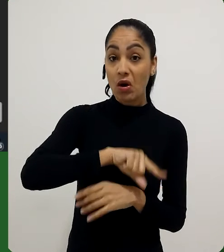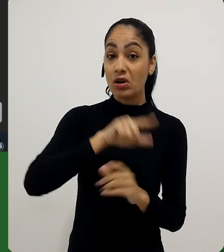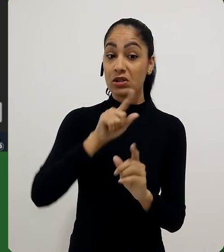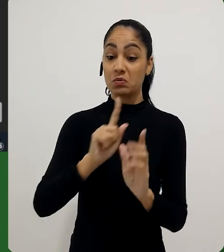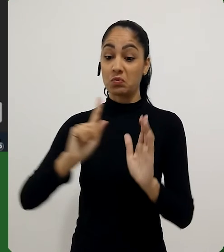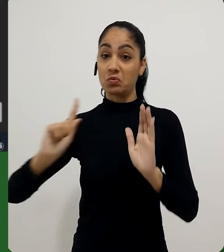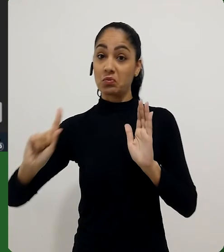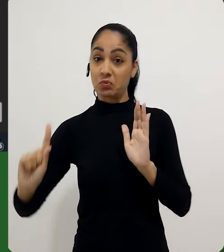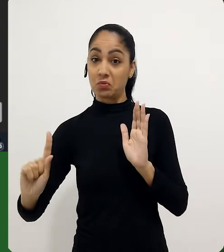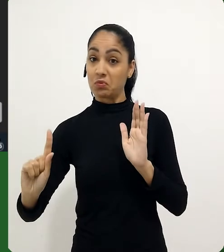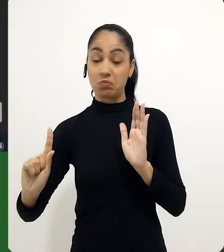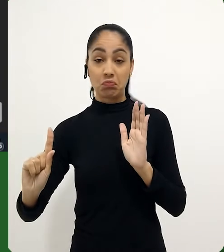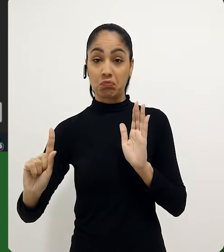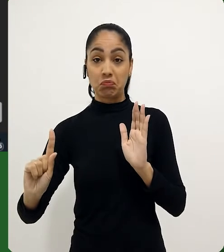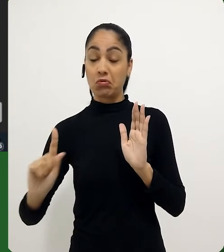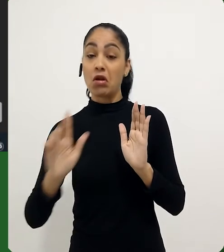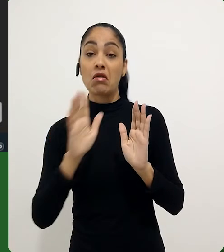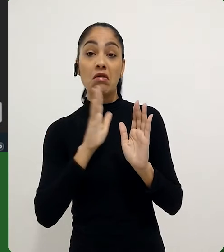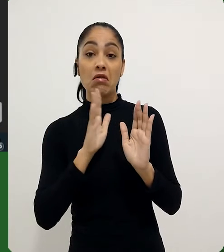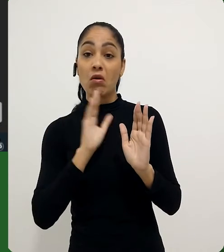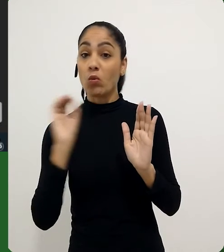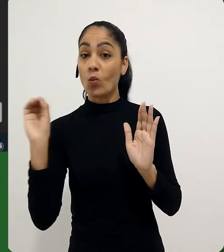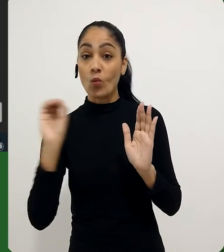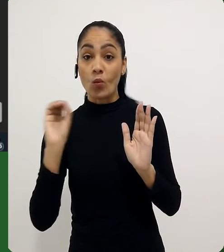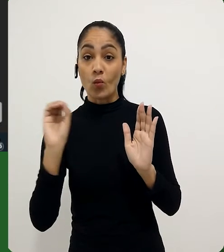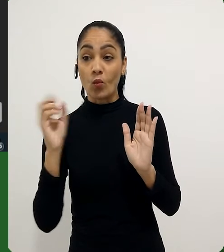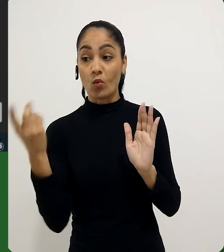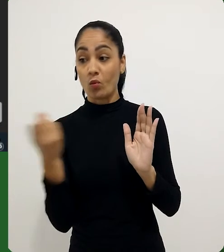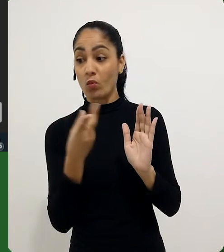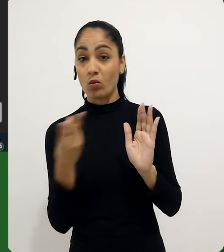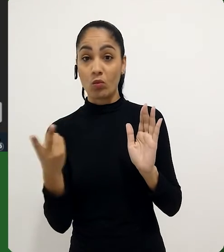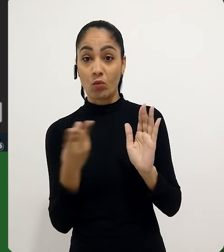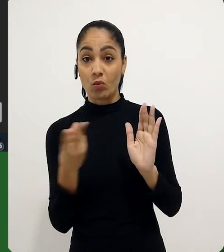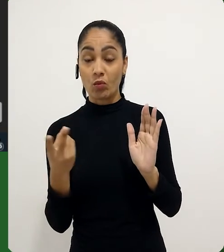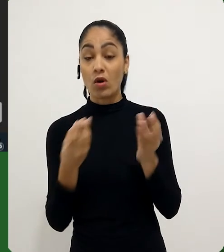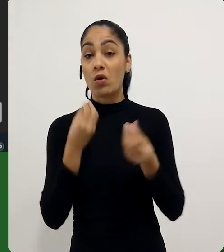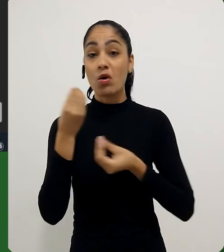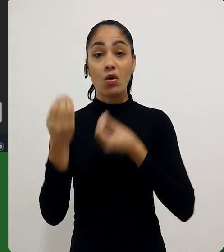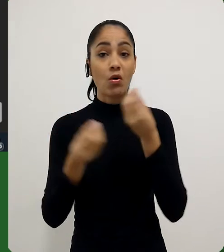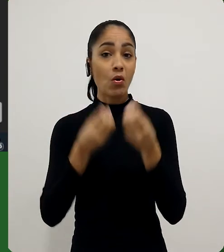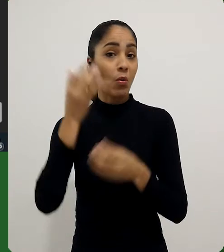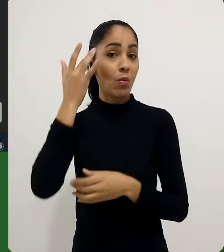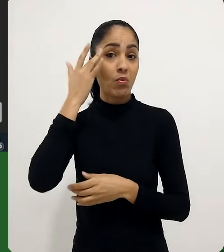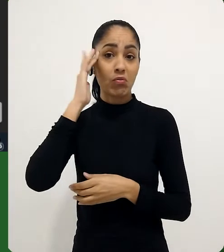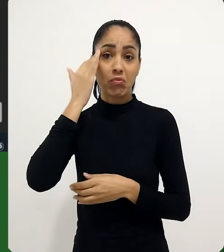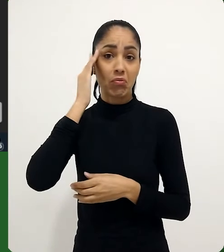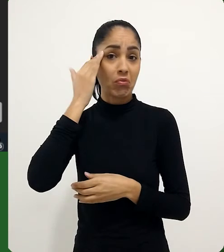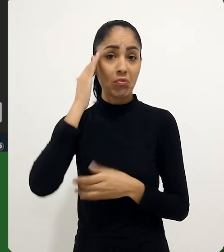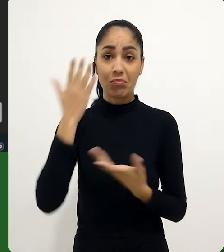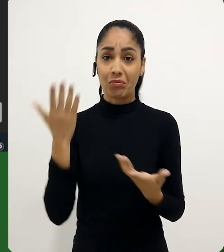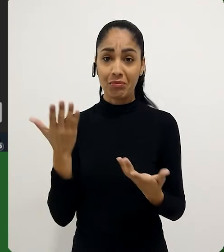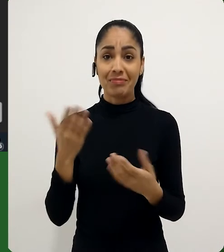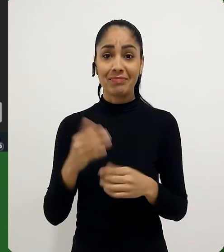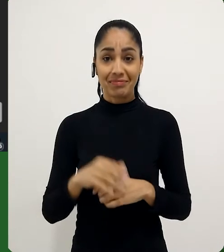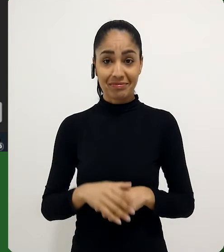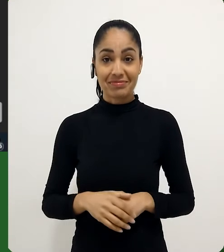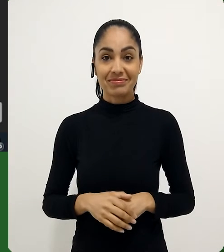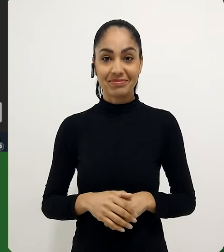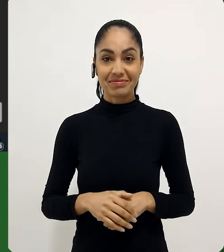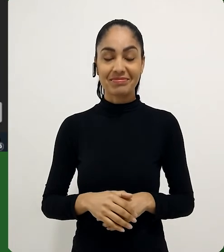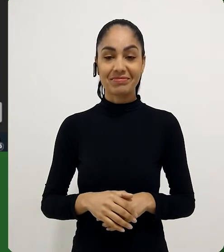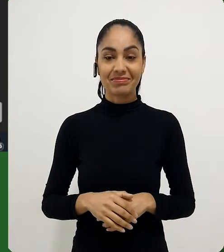mesmo contexto. Nós que não estamos, que não compartilhamos com o que elas estão vivendo